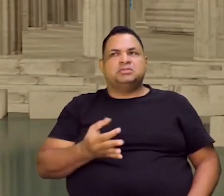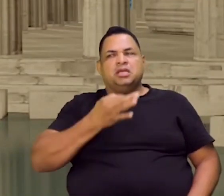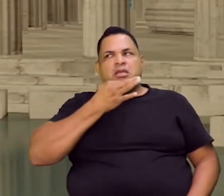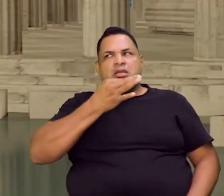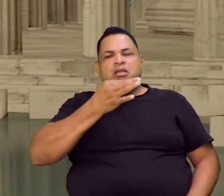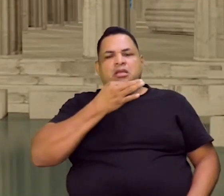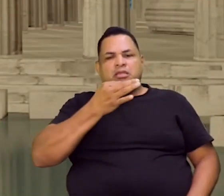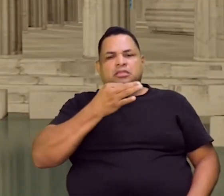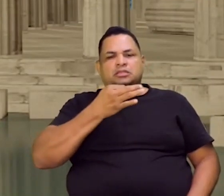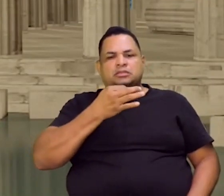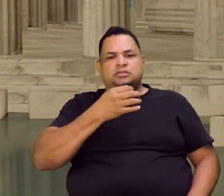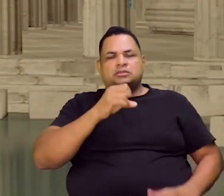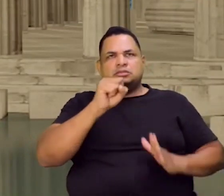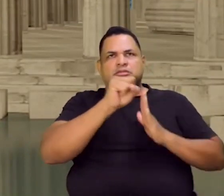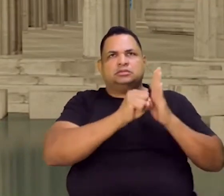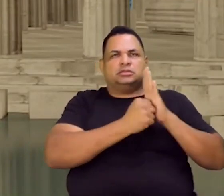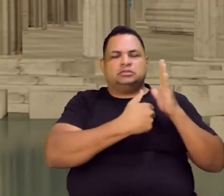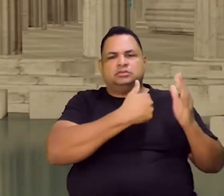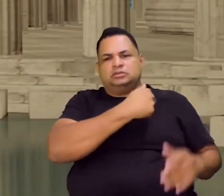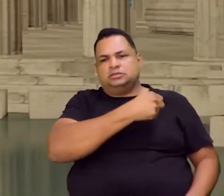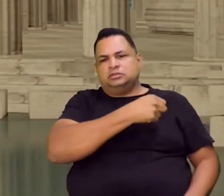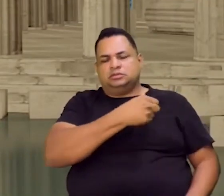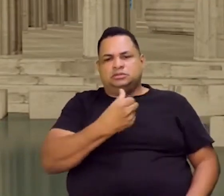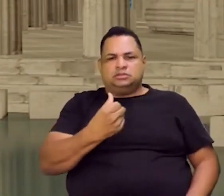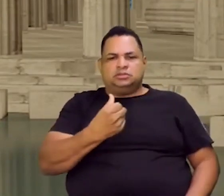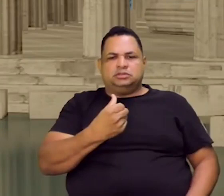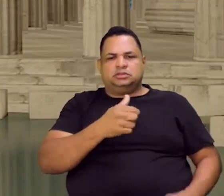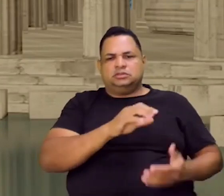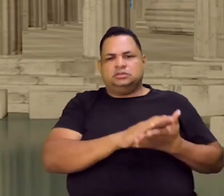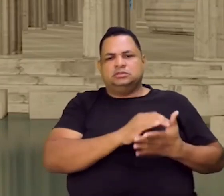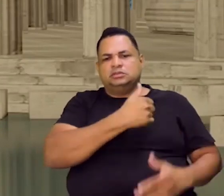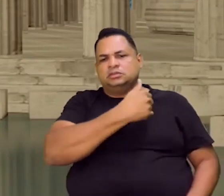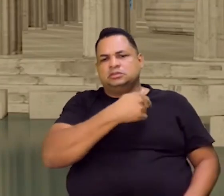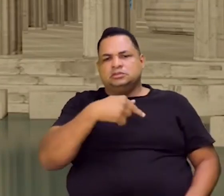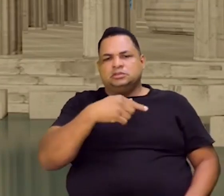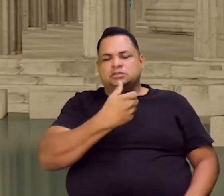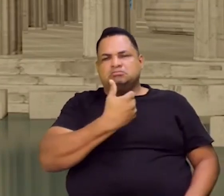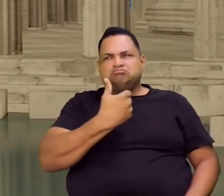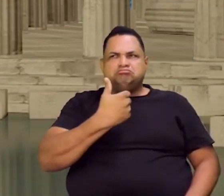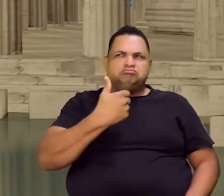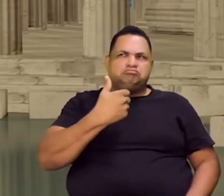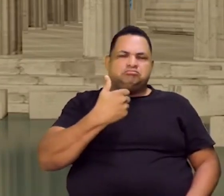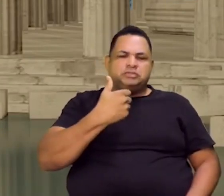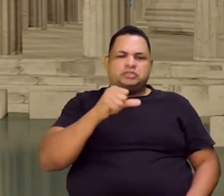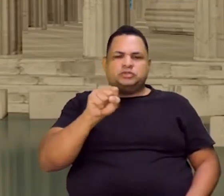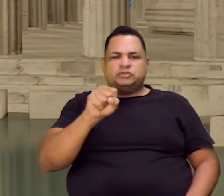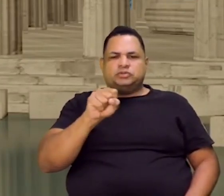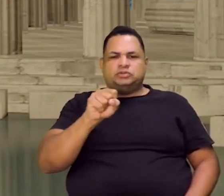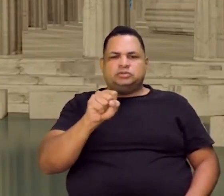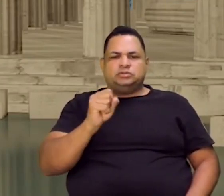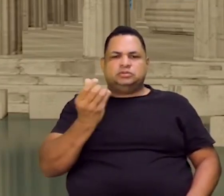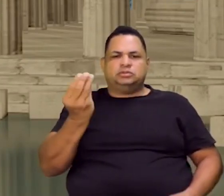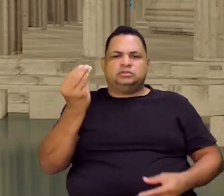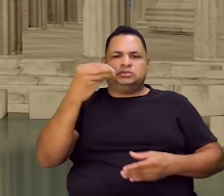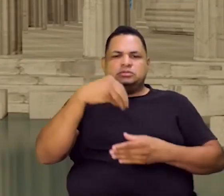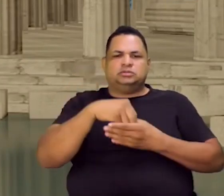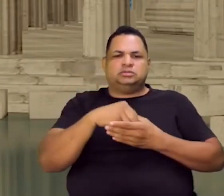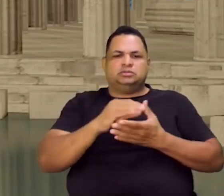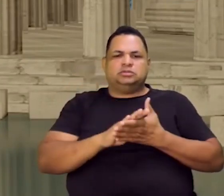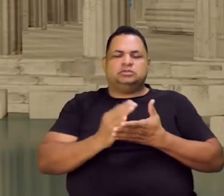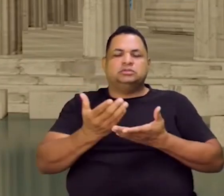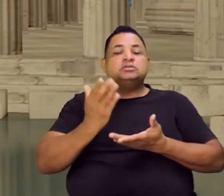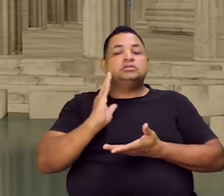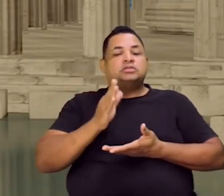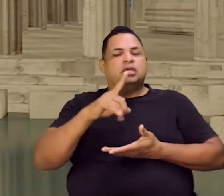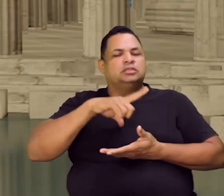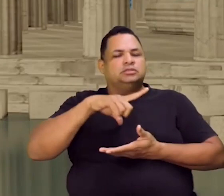seja século XVI, XVII, né, XVIII. Então é nessa perspectiva já começou. Já eles tinham um